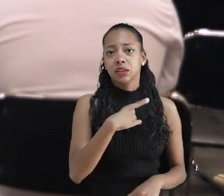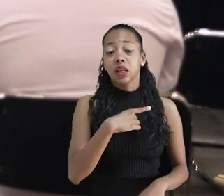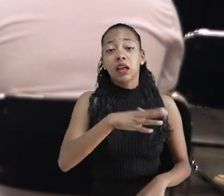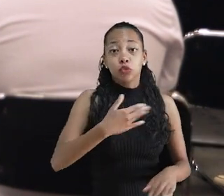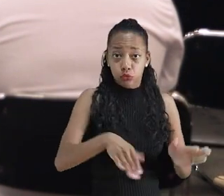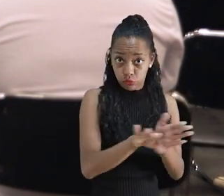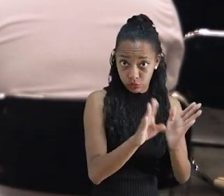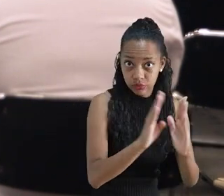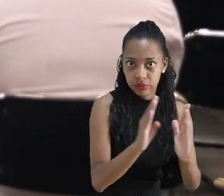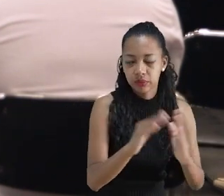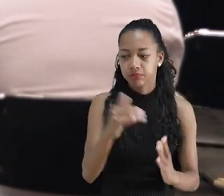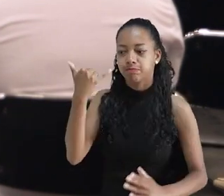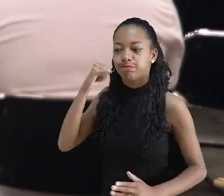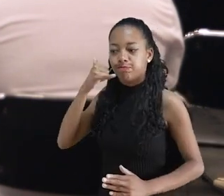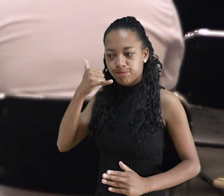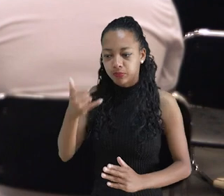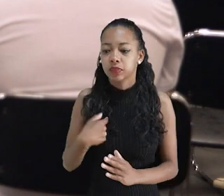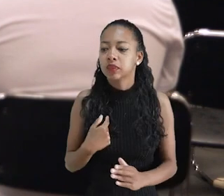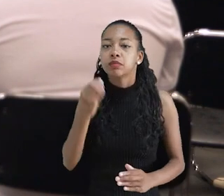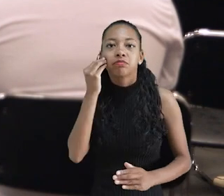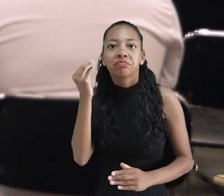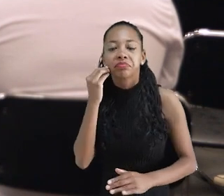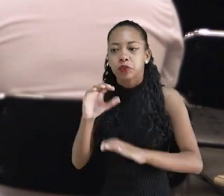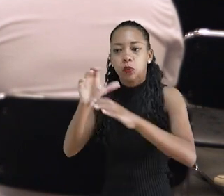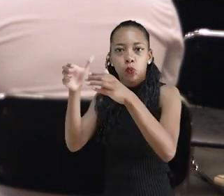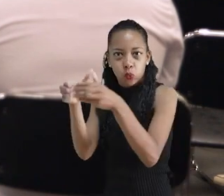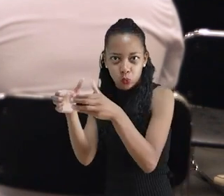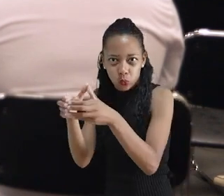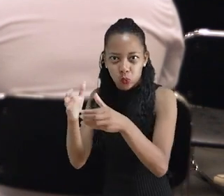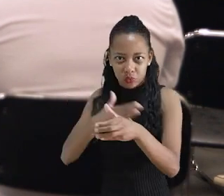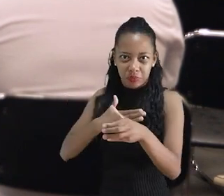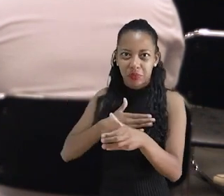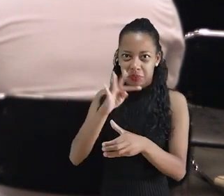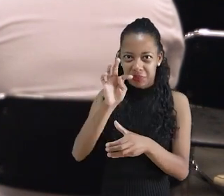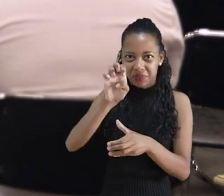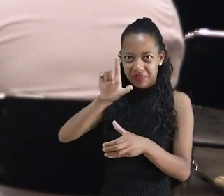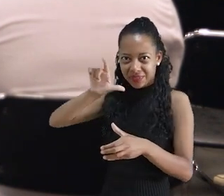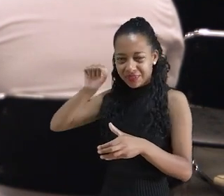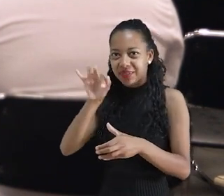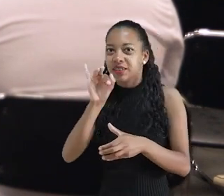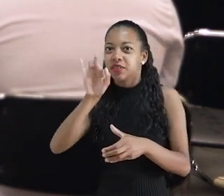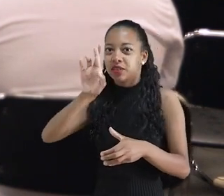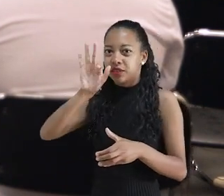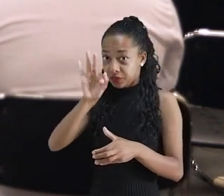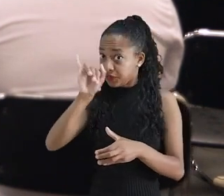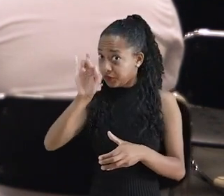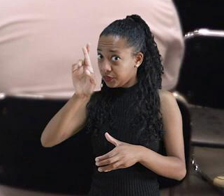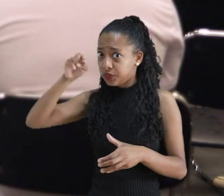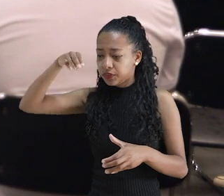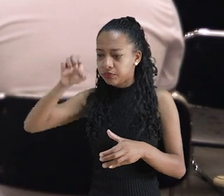com coletivo com gente de fora do coletivo né articulando pensando de manhã cedo já estávamos